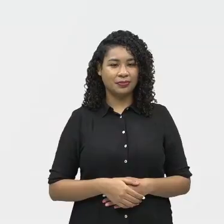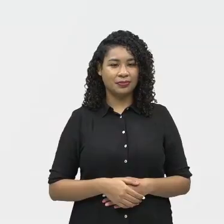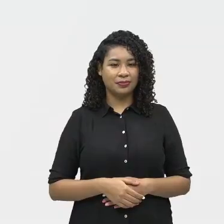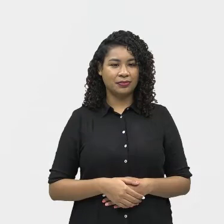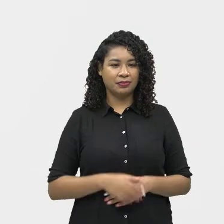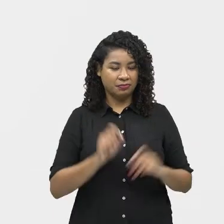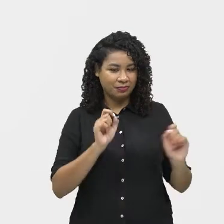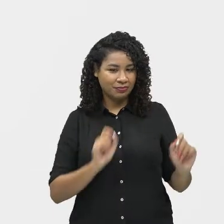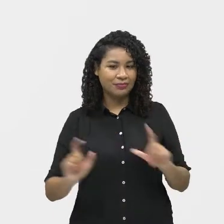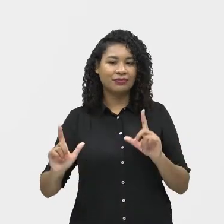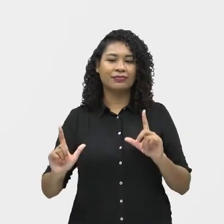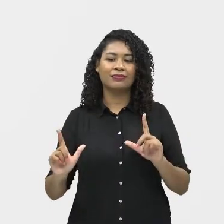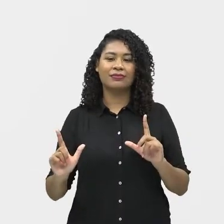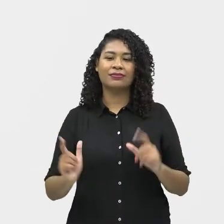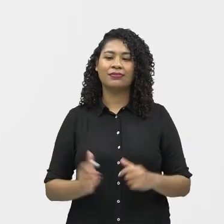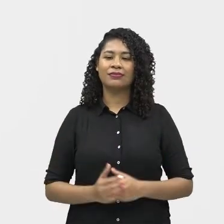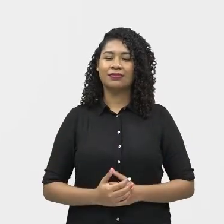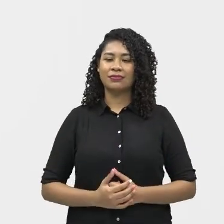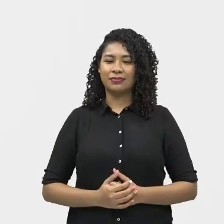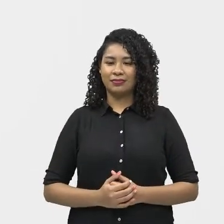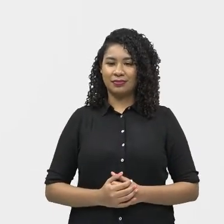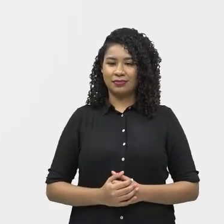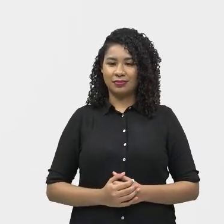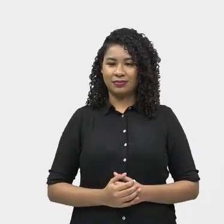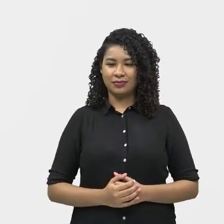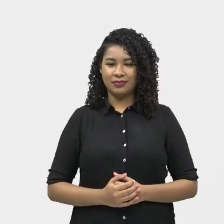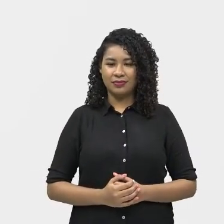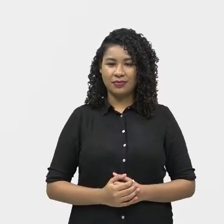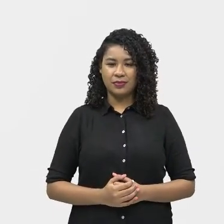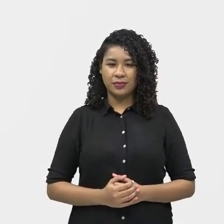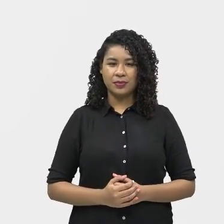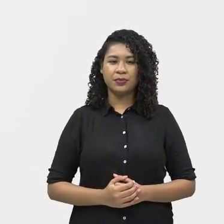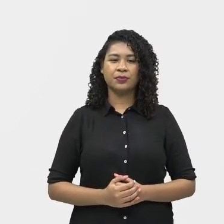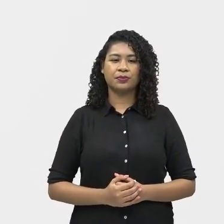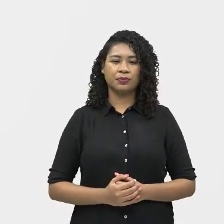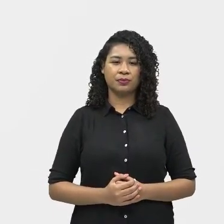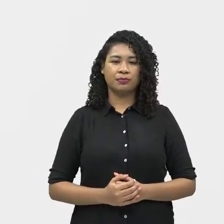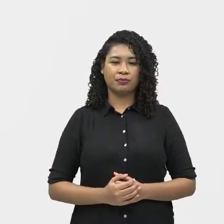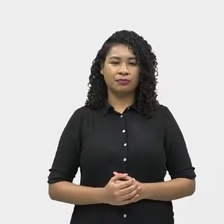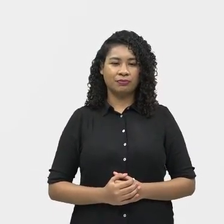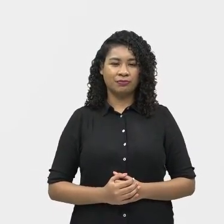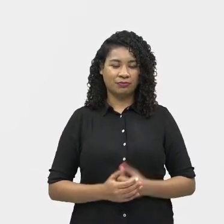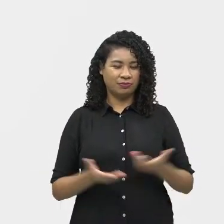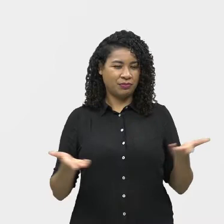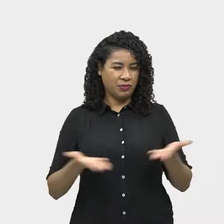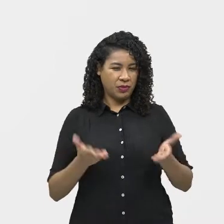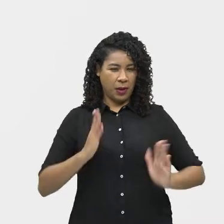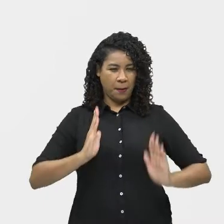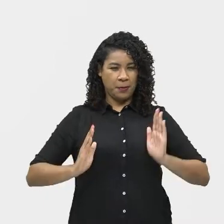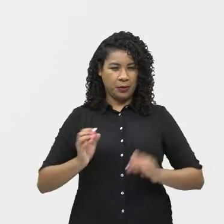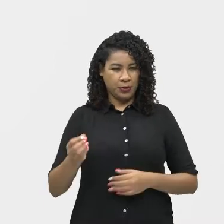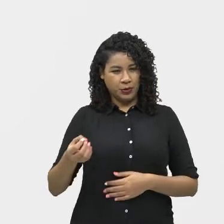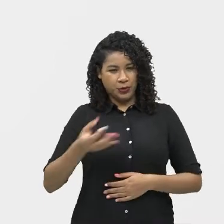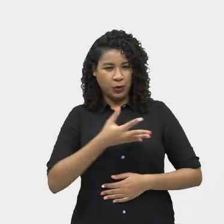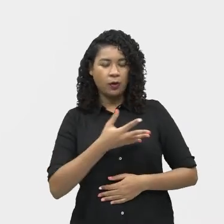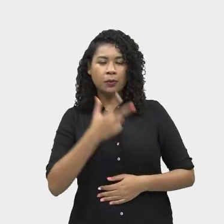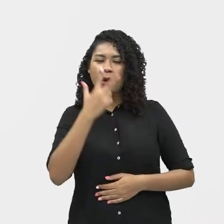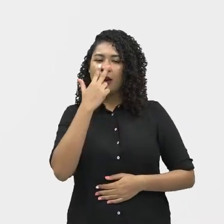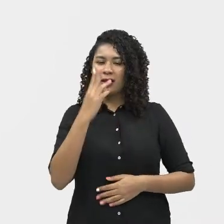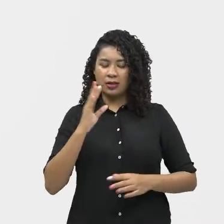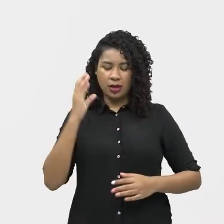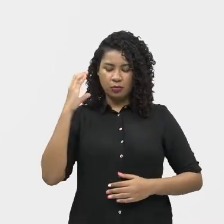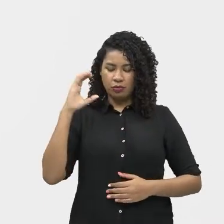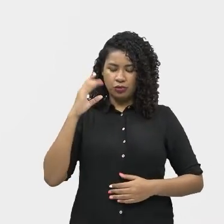Vamos para a próxima reflexão. A modernidade compreendeu que o desenvolvimento das ciências superaria